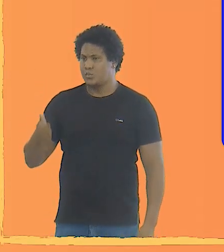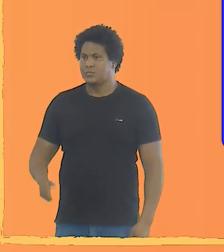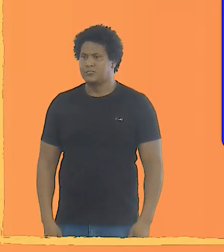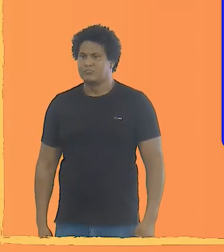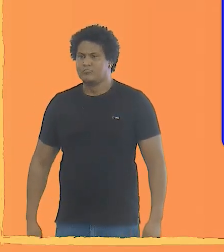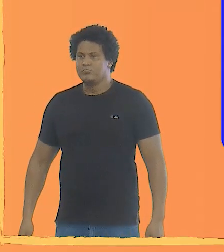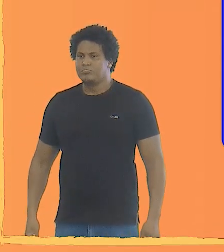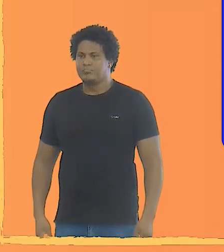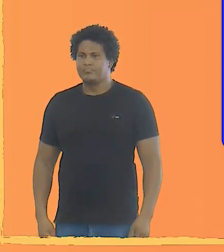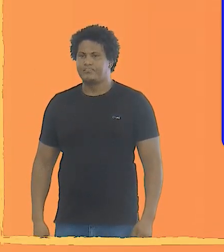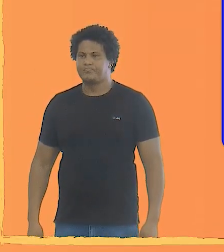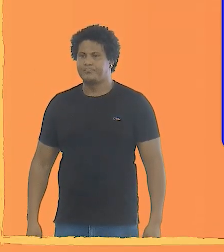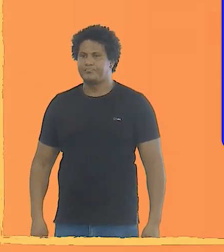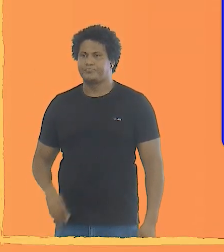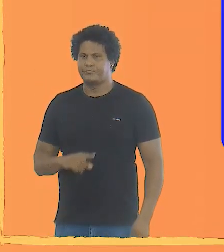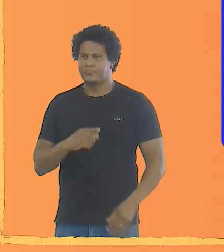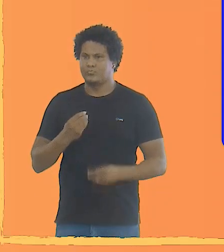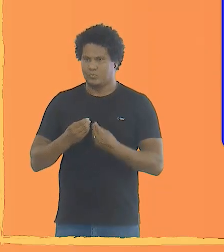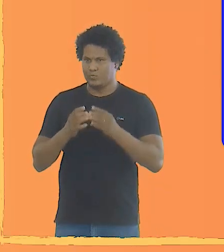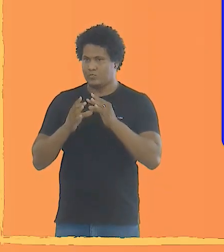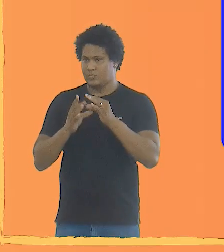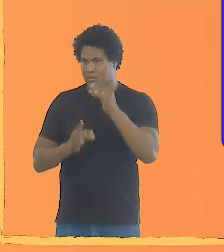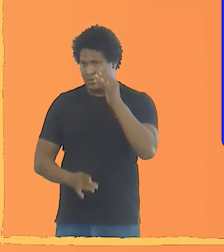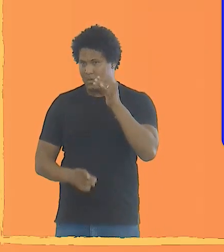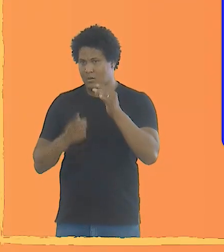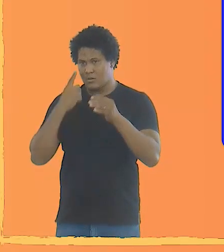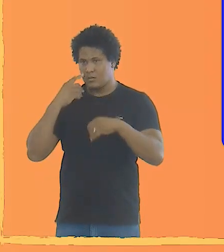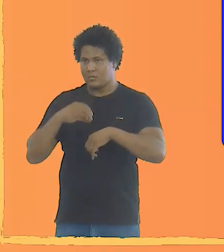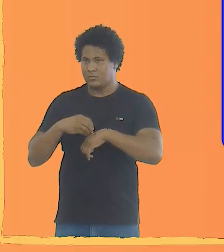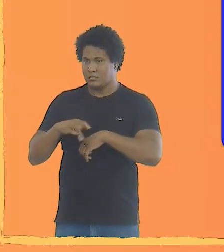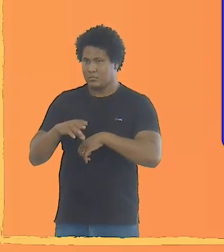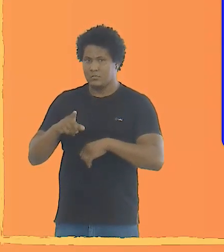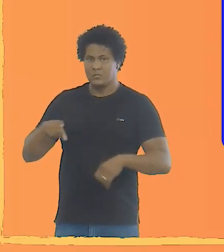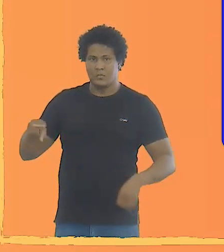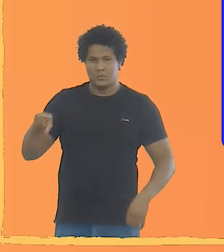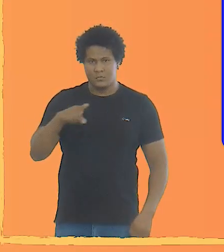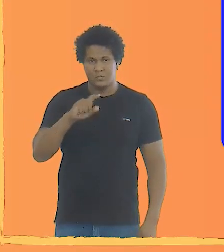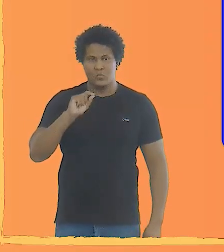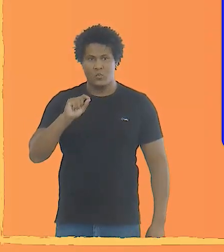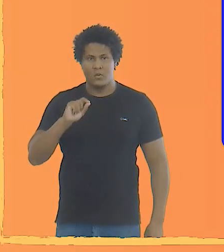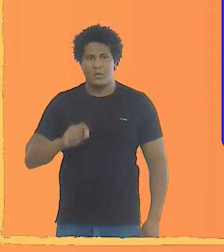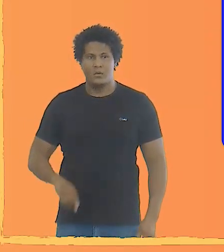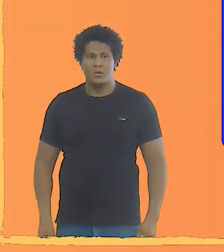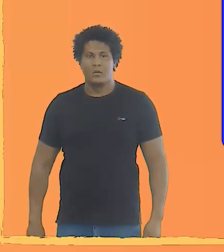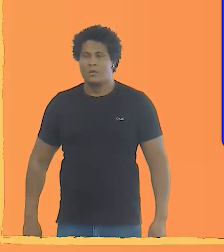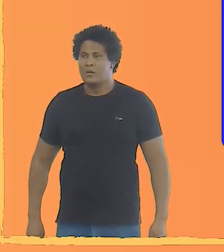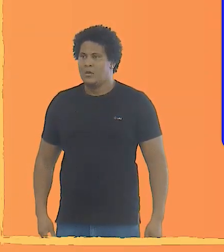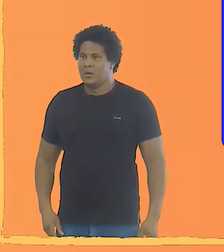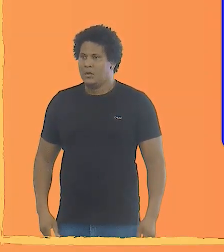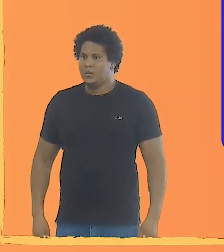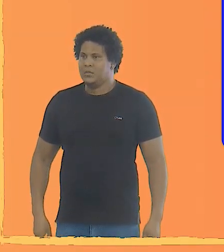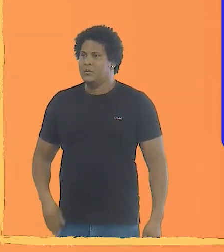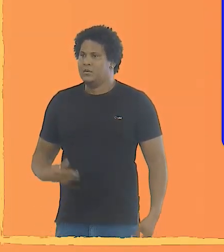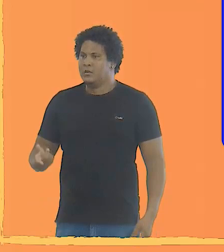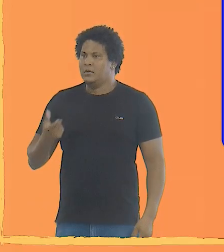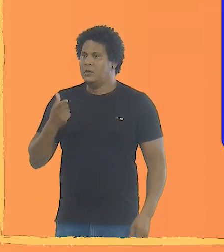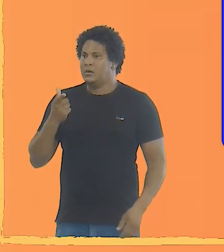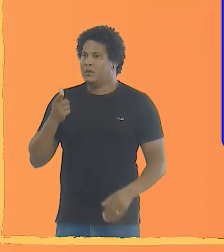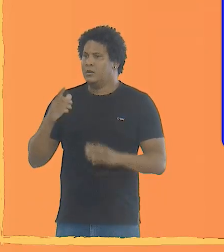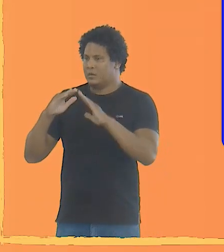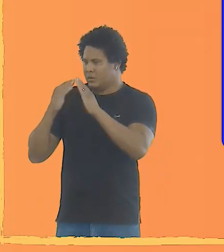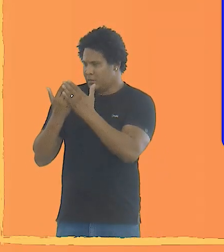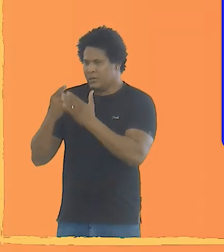explicar e mais um detalhe que eu vou comentar com vocês. Pessoal, o enunciado diz assim, ó: o diretor de uma escola